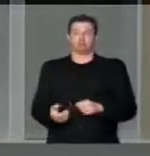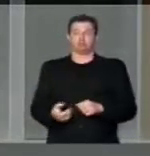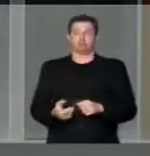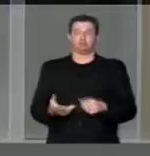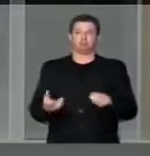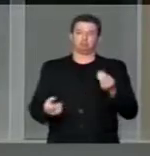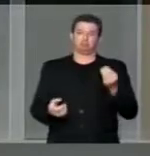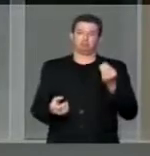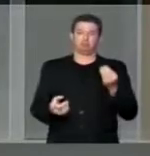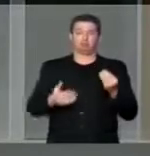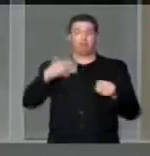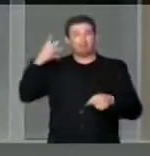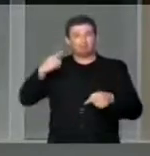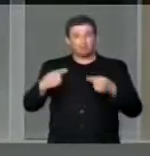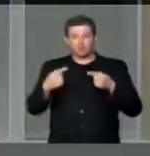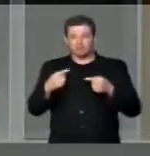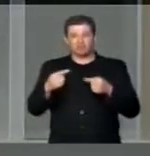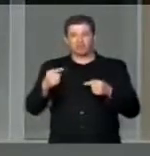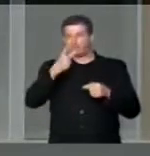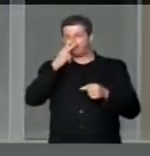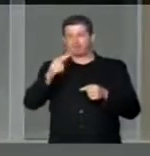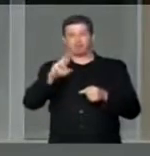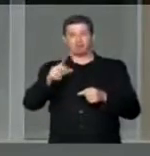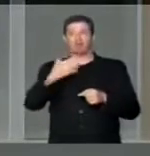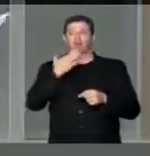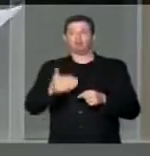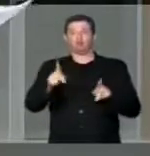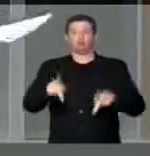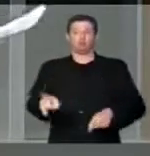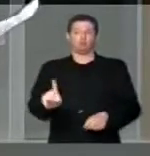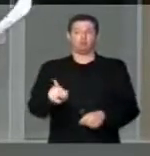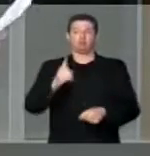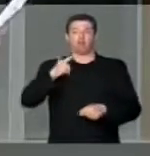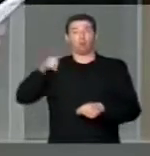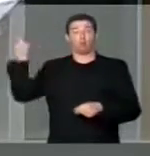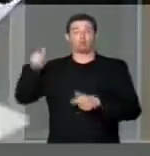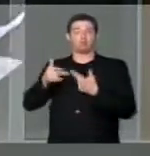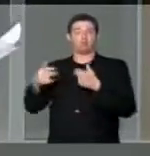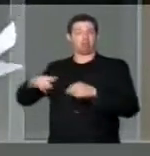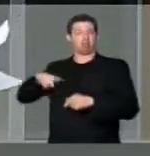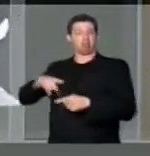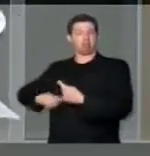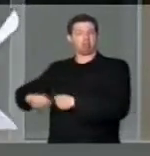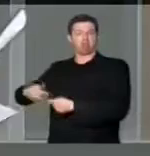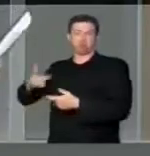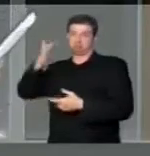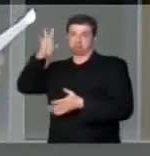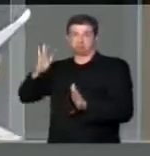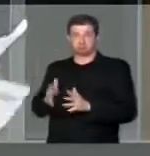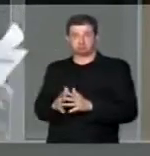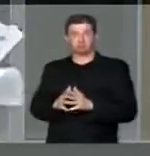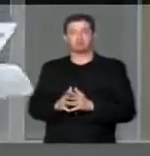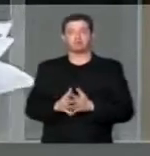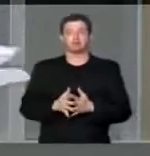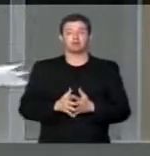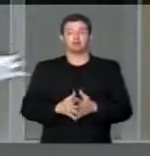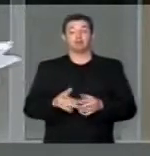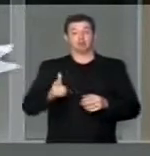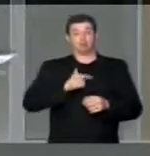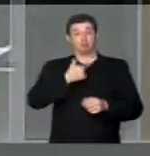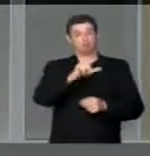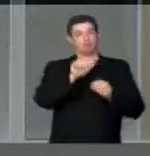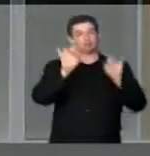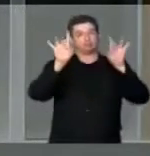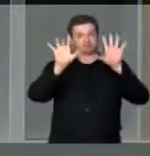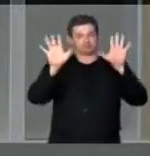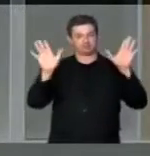por outros motivos. E é óbvio que atrás disso, senhor presidente, está a questão especial, que